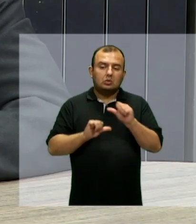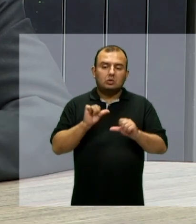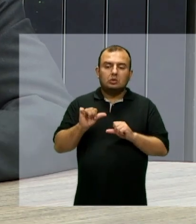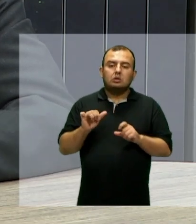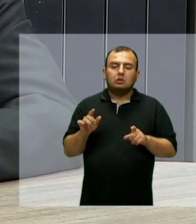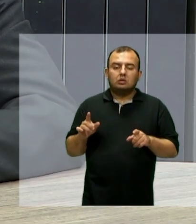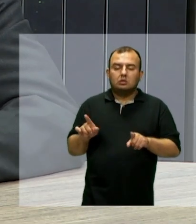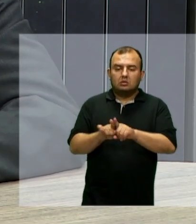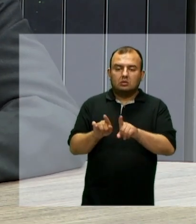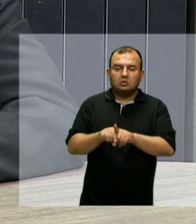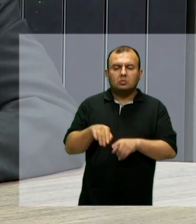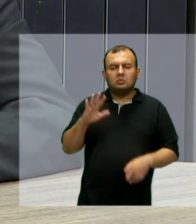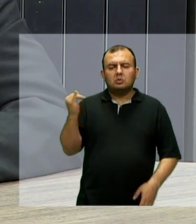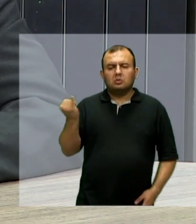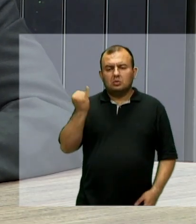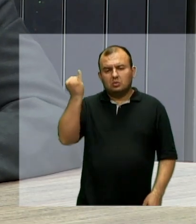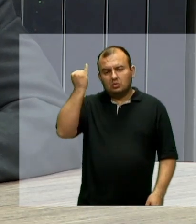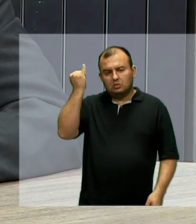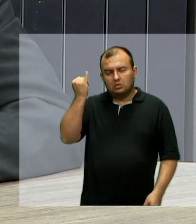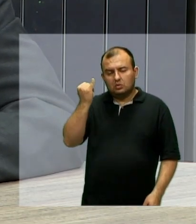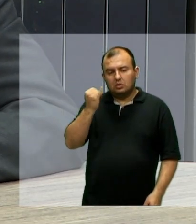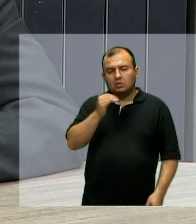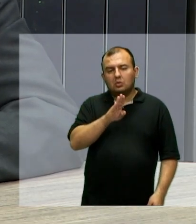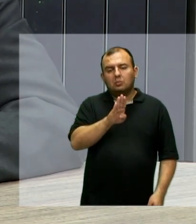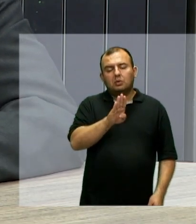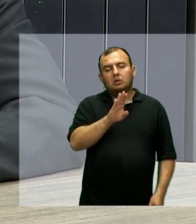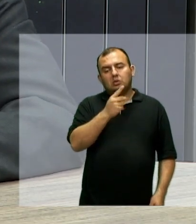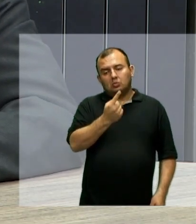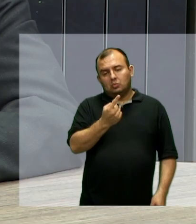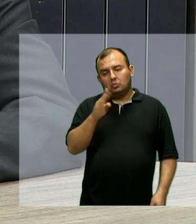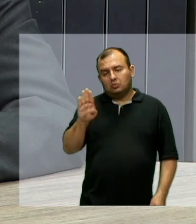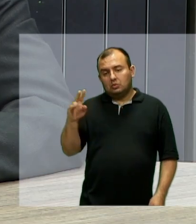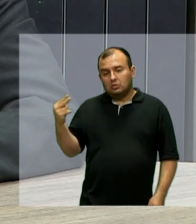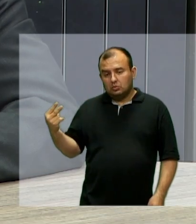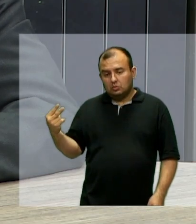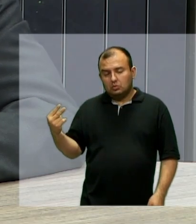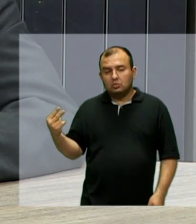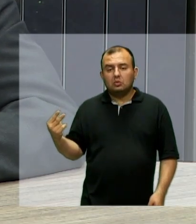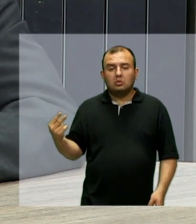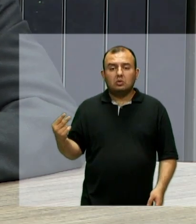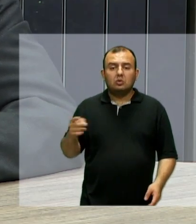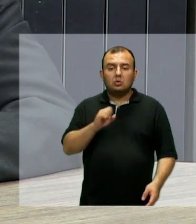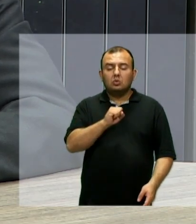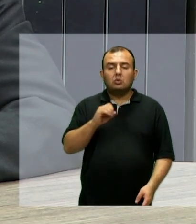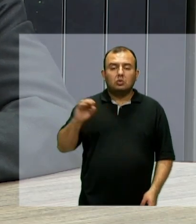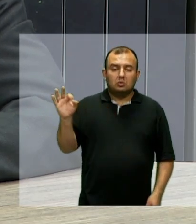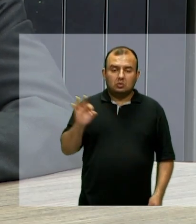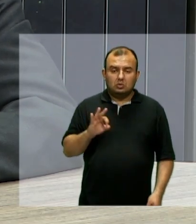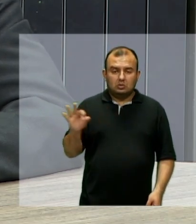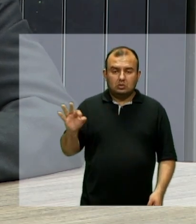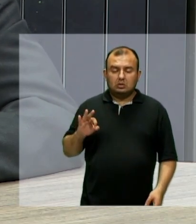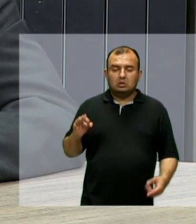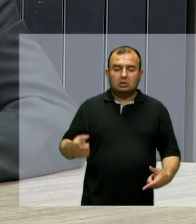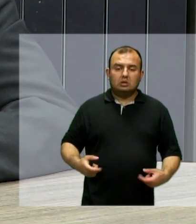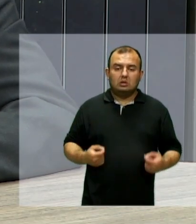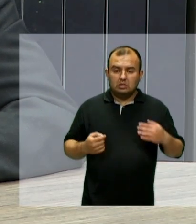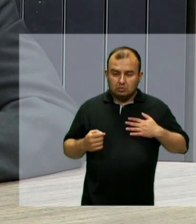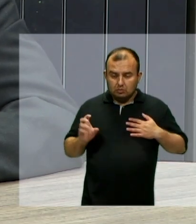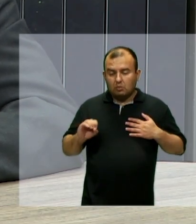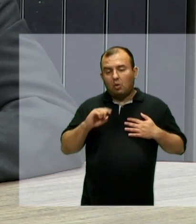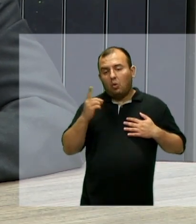um deles, os mais importantes, é o BRCA1, BRCA2, eu tenho até 80% de chance de ter câncer de mama ou